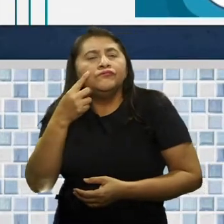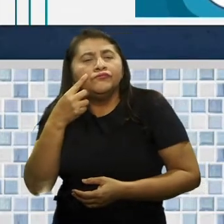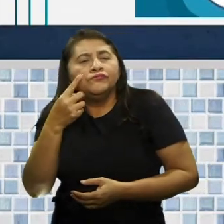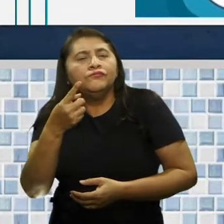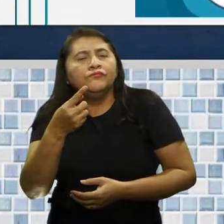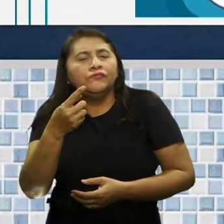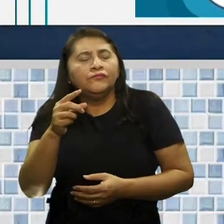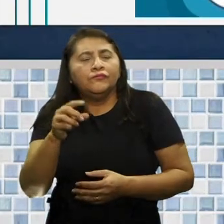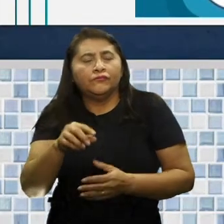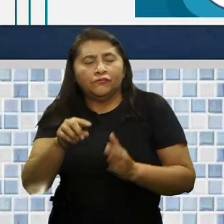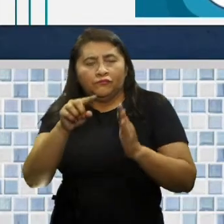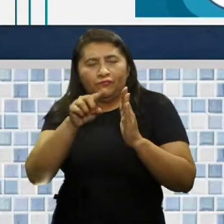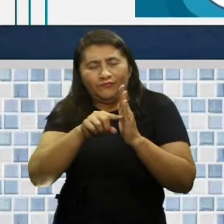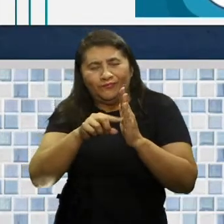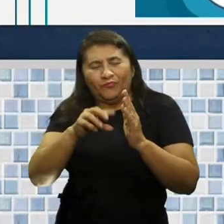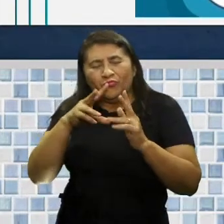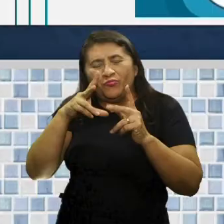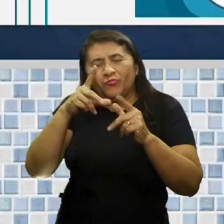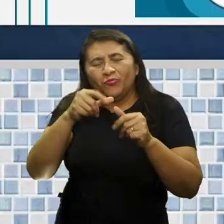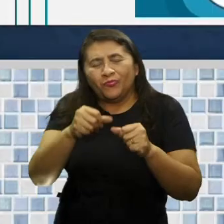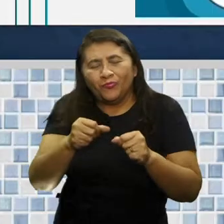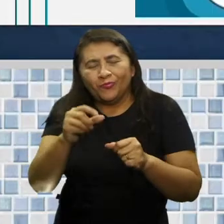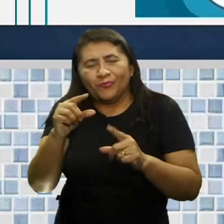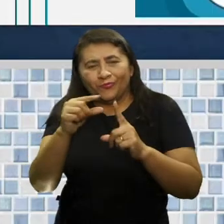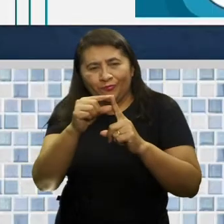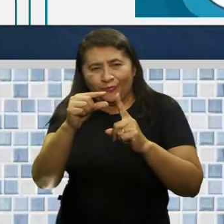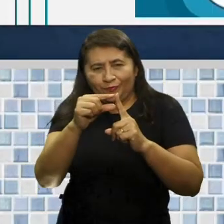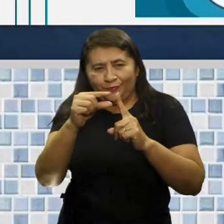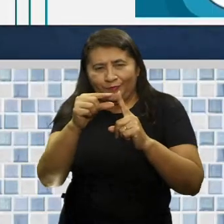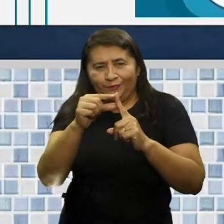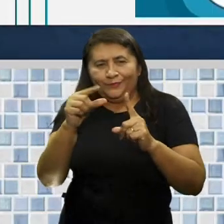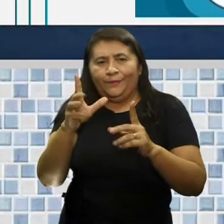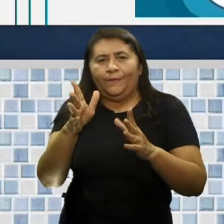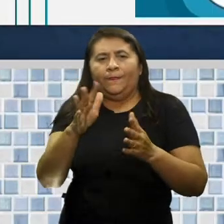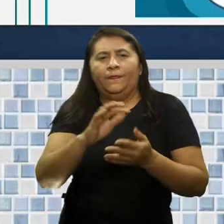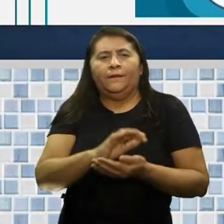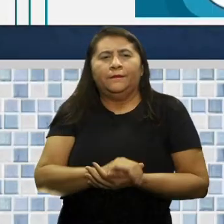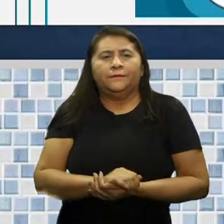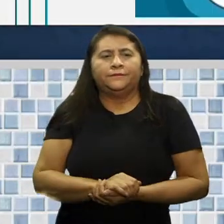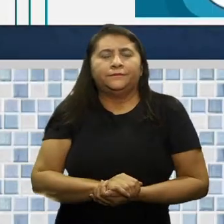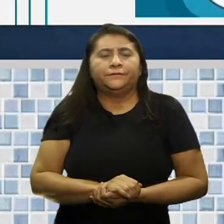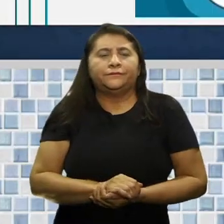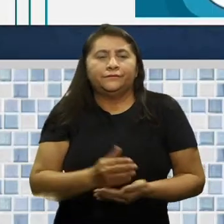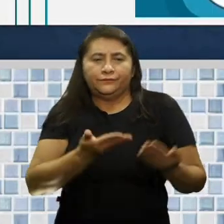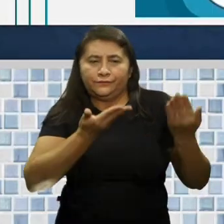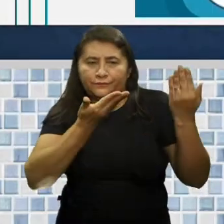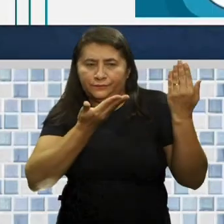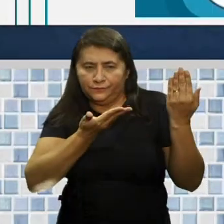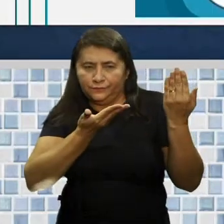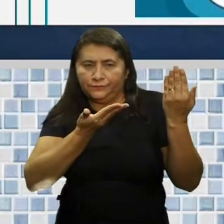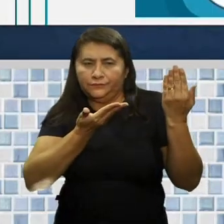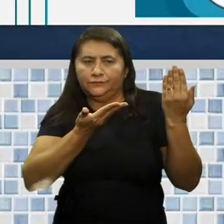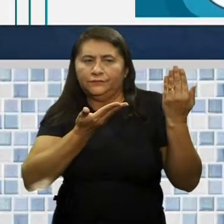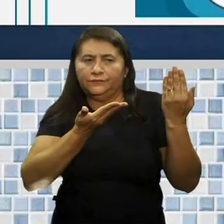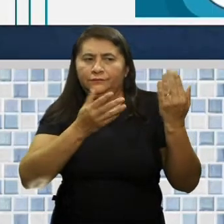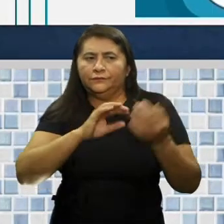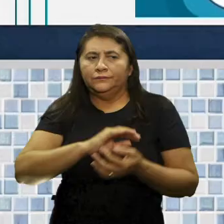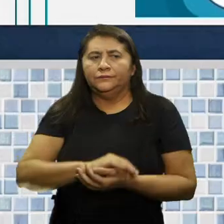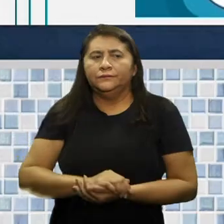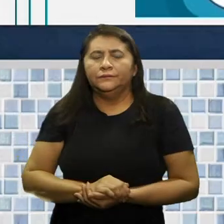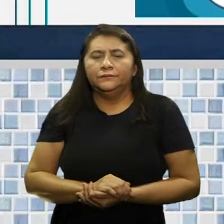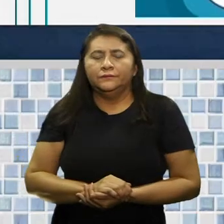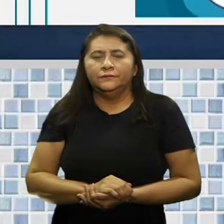todo o vocabulário que a gente aprendeu até agora com as imagens. Consider the textual information. What is the objective of this